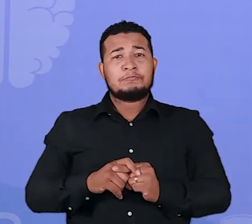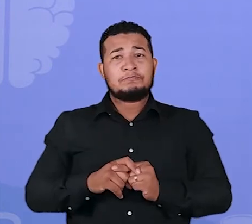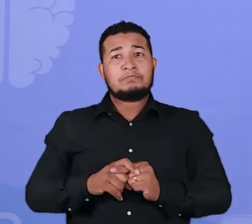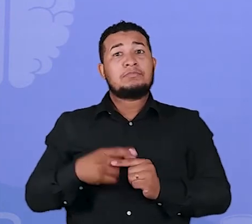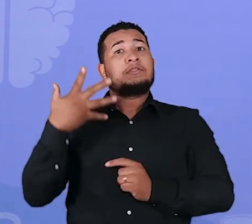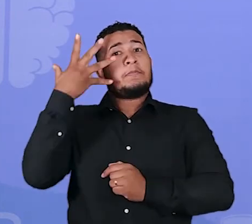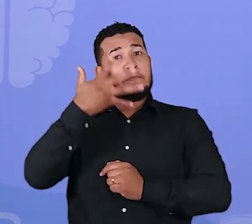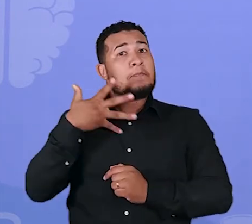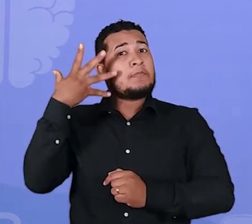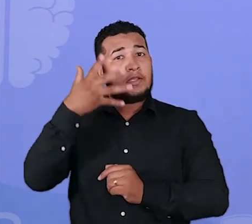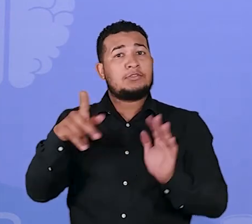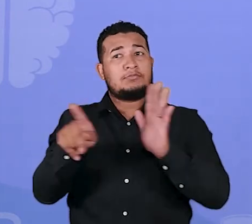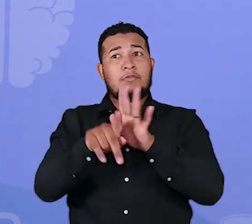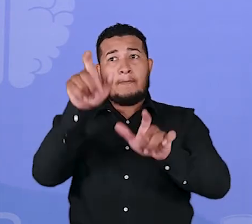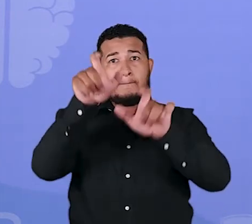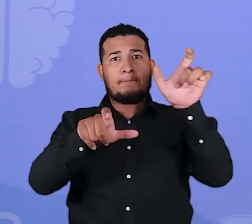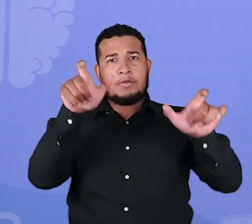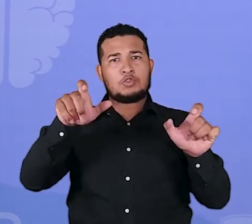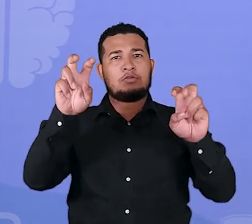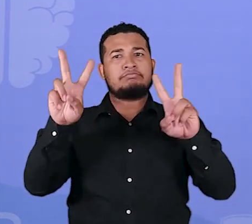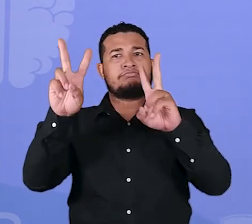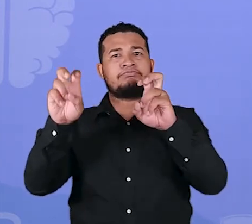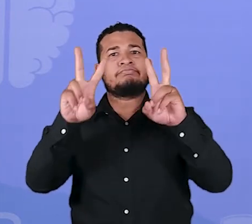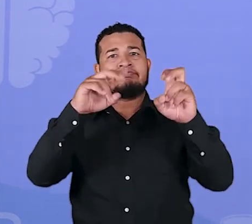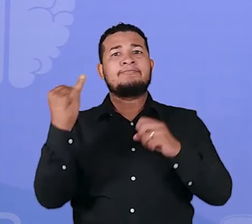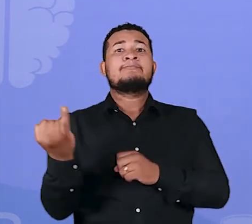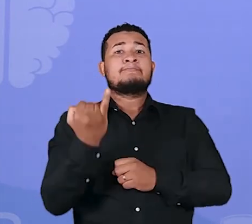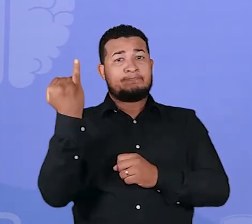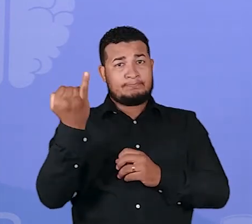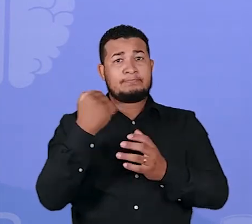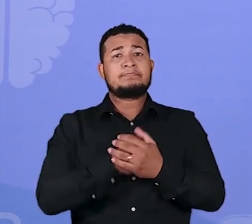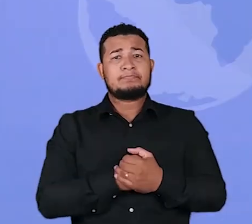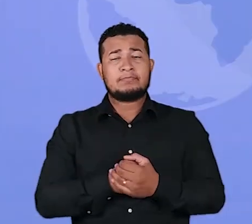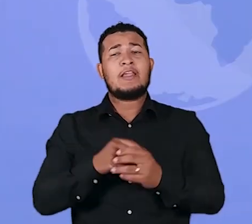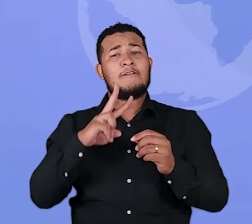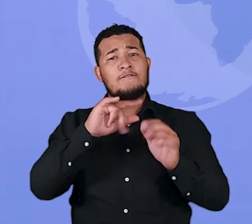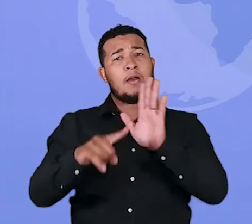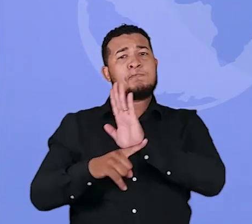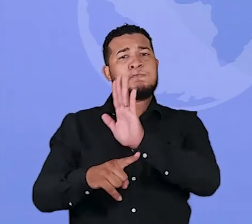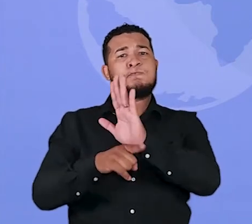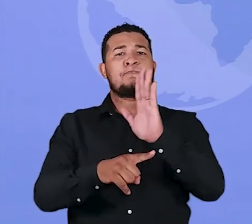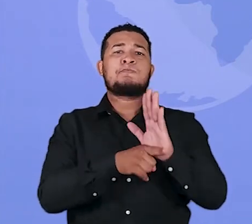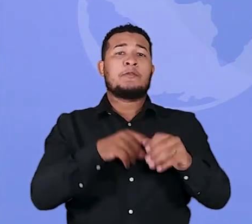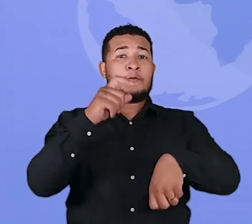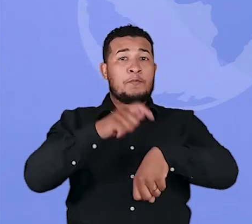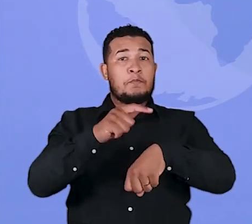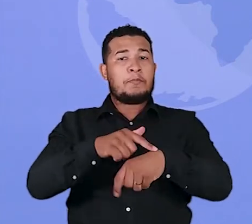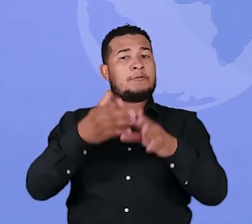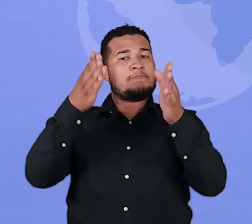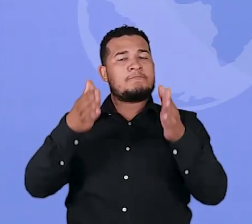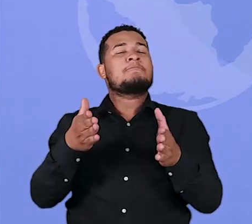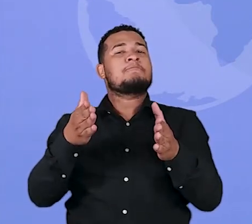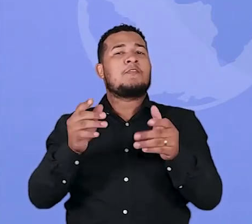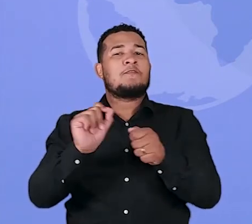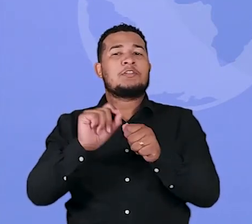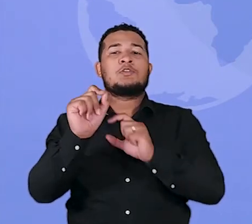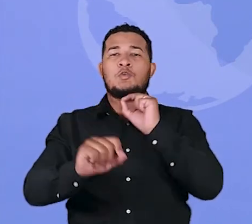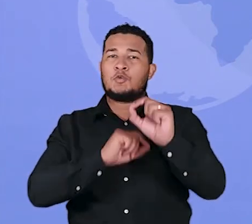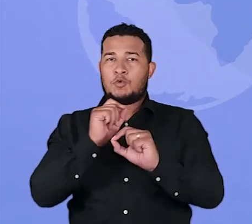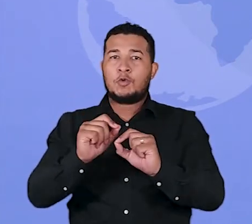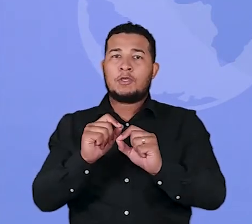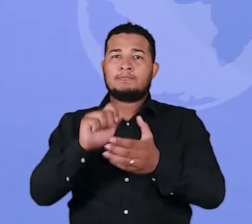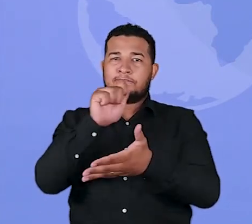assistir palestras de pessoas que falam de assuntos relevantes. Tudo isso vai te ajudar no momento em